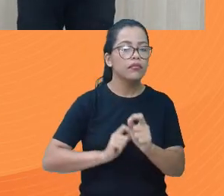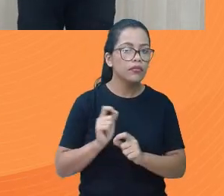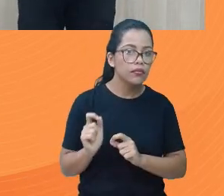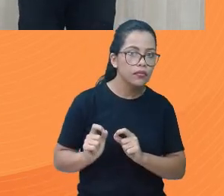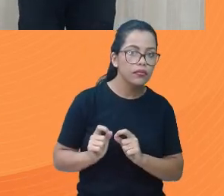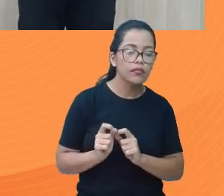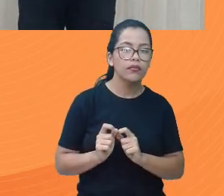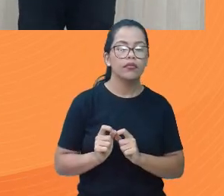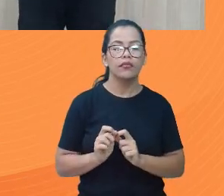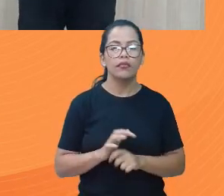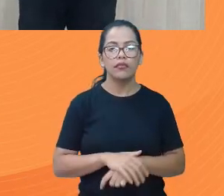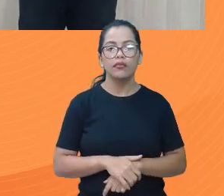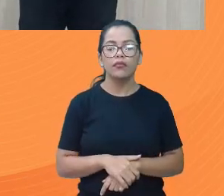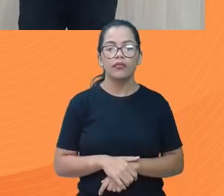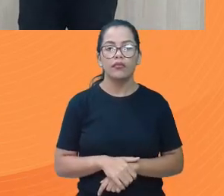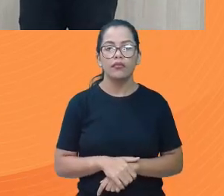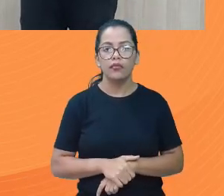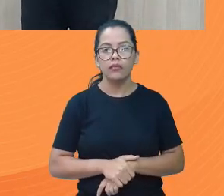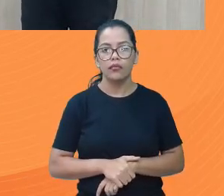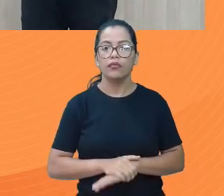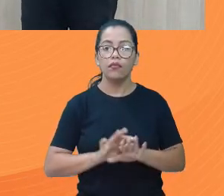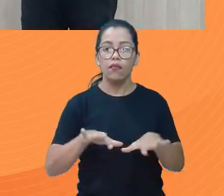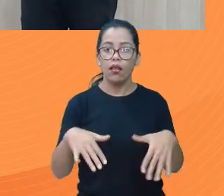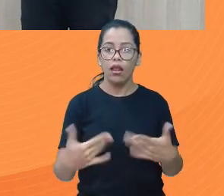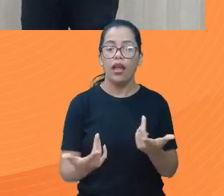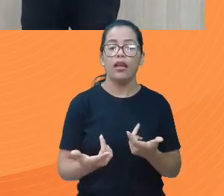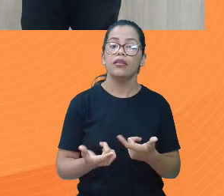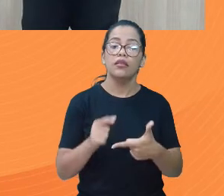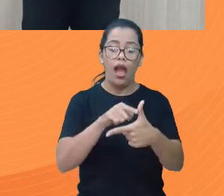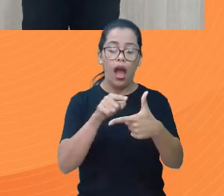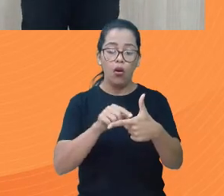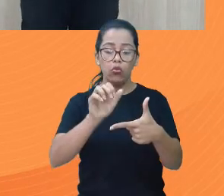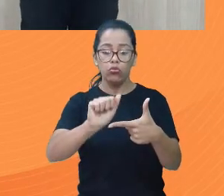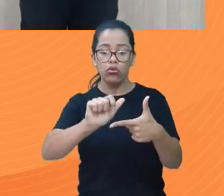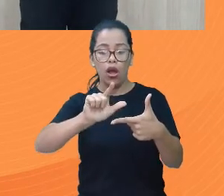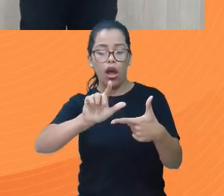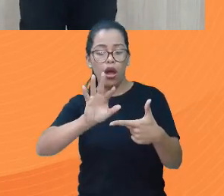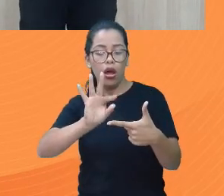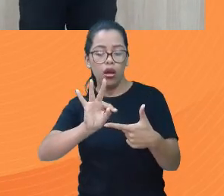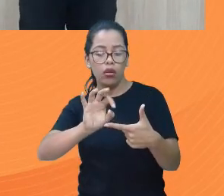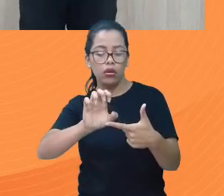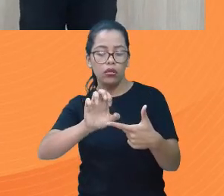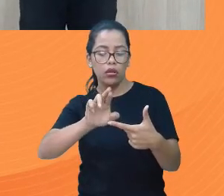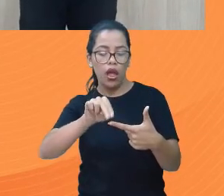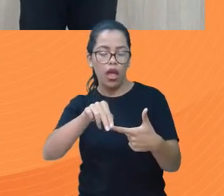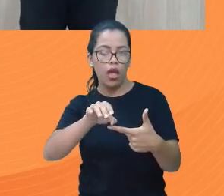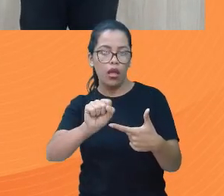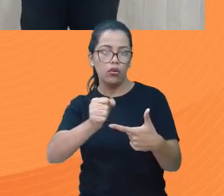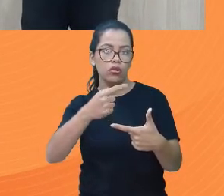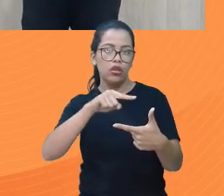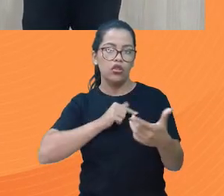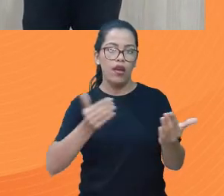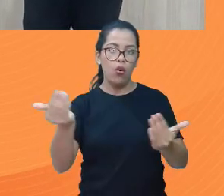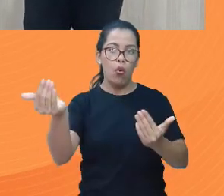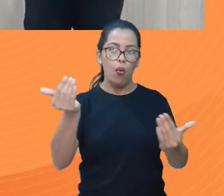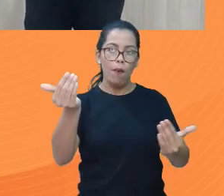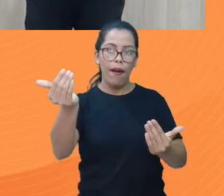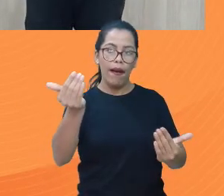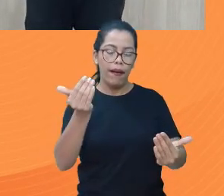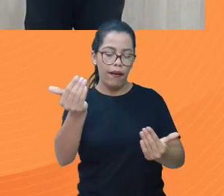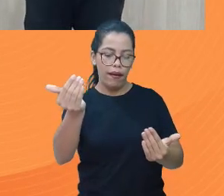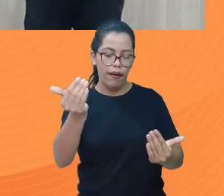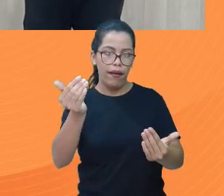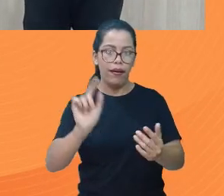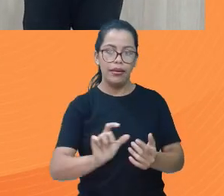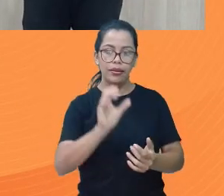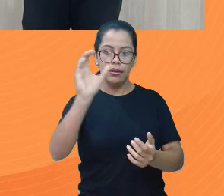para vocês que esses ângulos que são alternos, a gente vai comparar os ângulos que estão em cima com os ângulos que